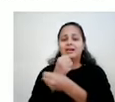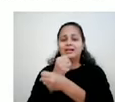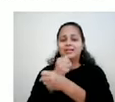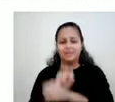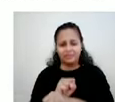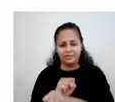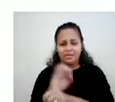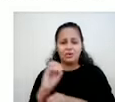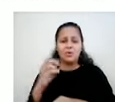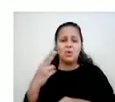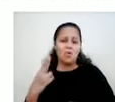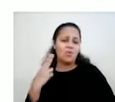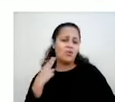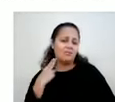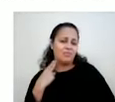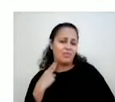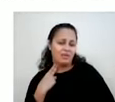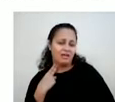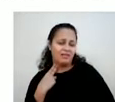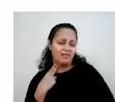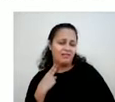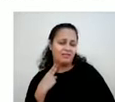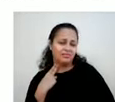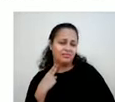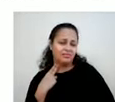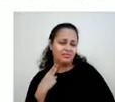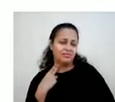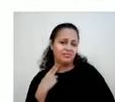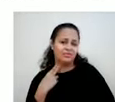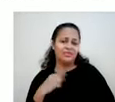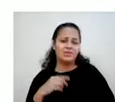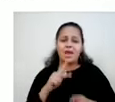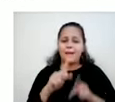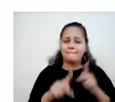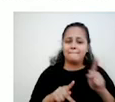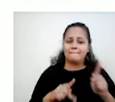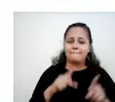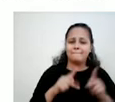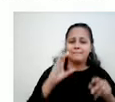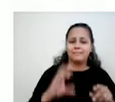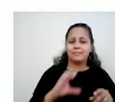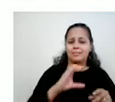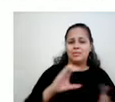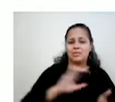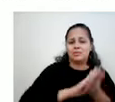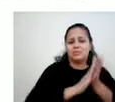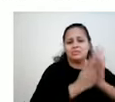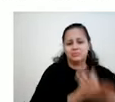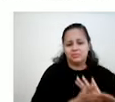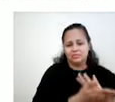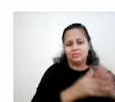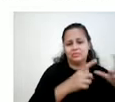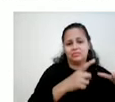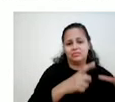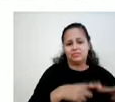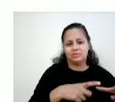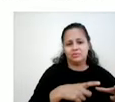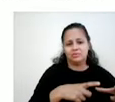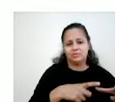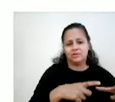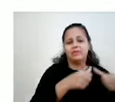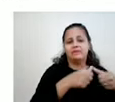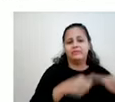escravidão ou imolados por um inimigo cruel. A multidão dos cristãos, massacrada naquele lugar, tinha ficado